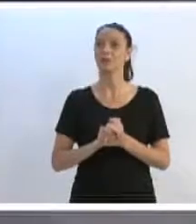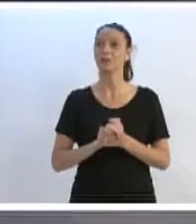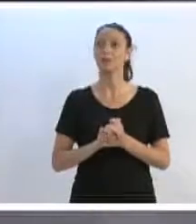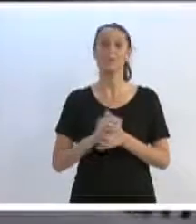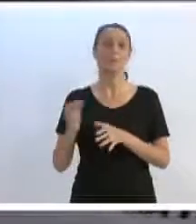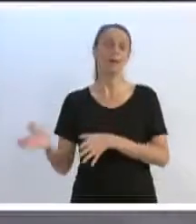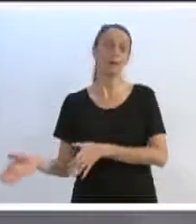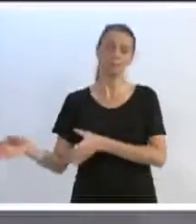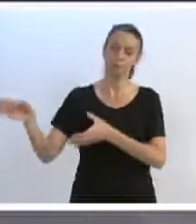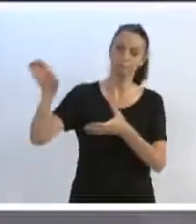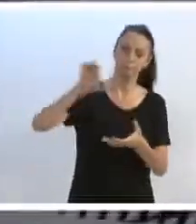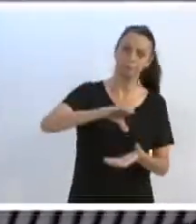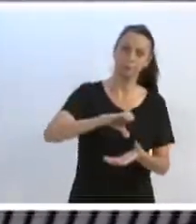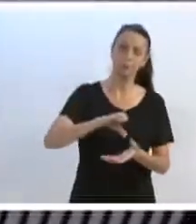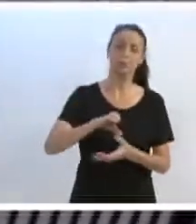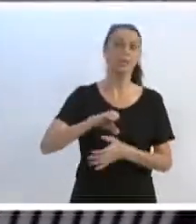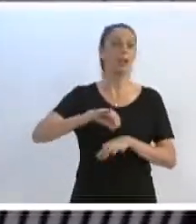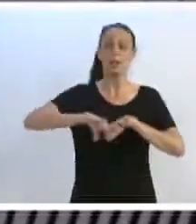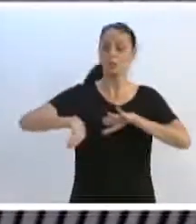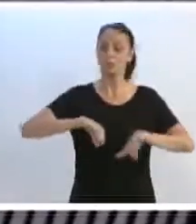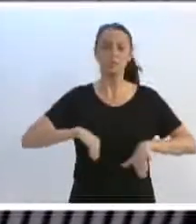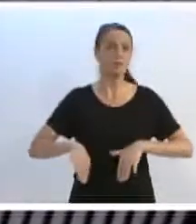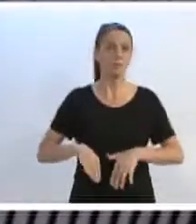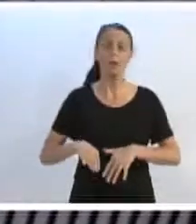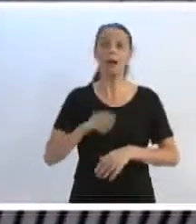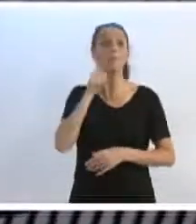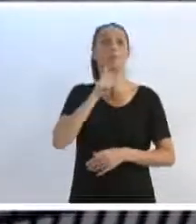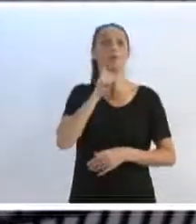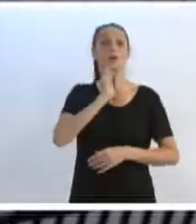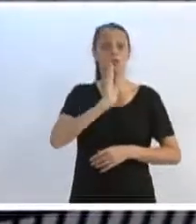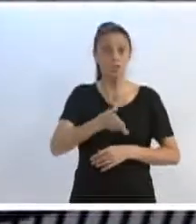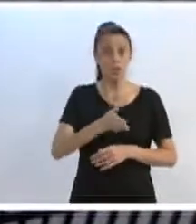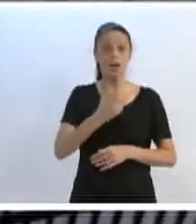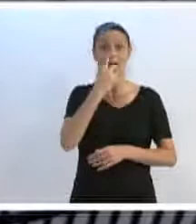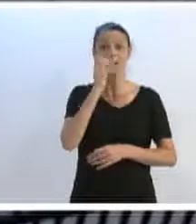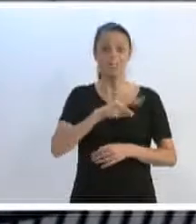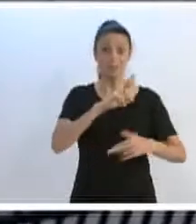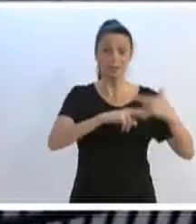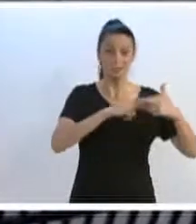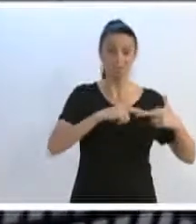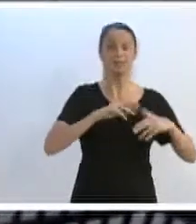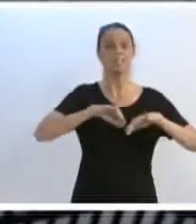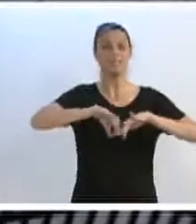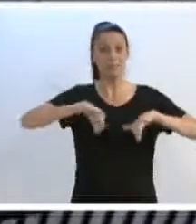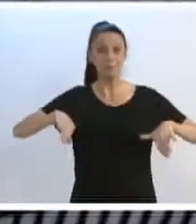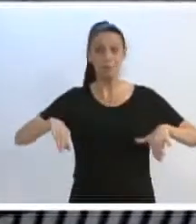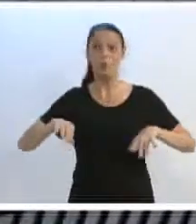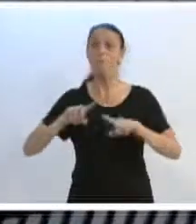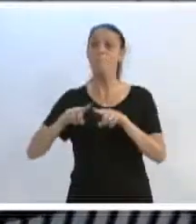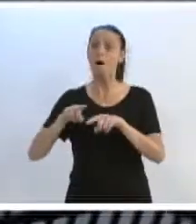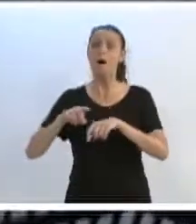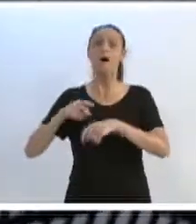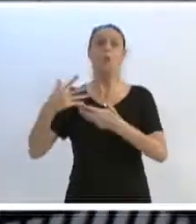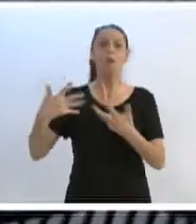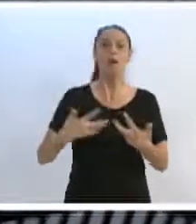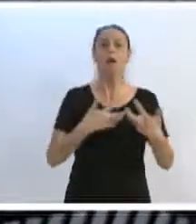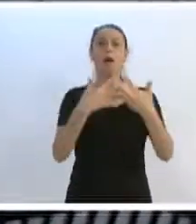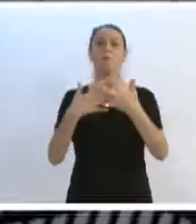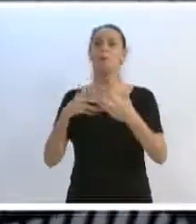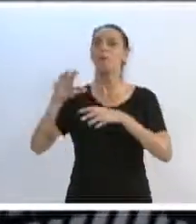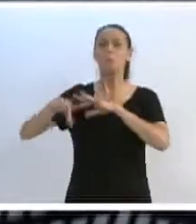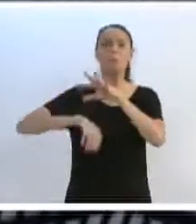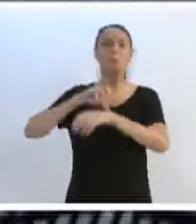lixo. Então essa moradora ela fez a separação, toda a separação aqui do lixo reciclado, mas na hora da realização da